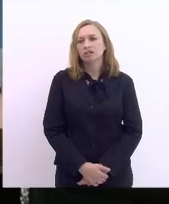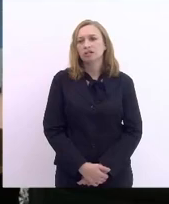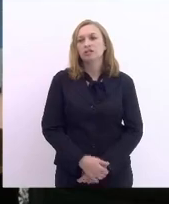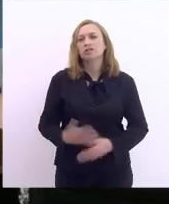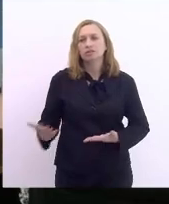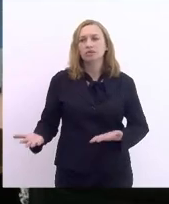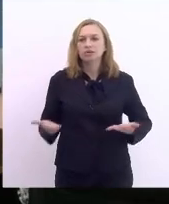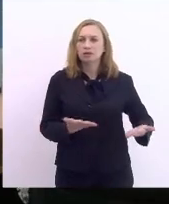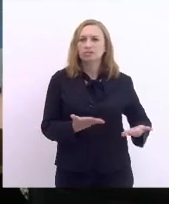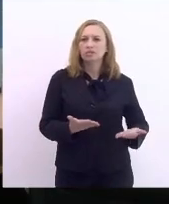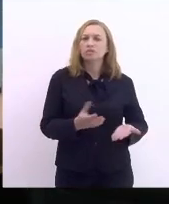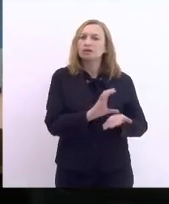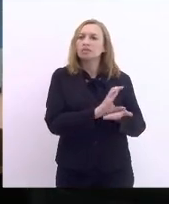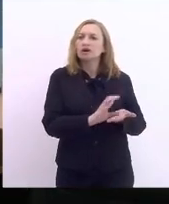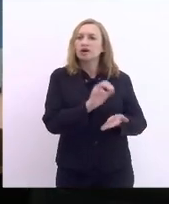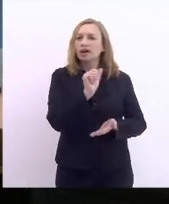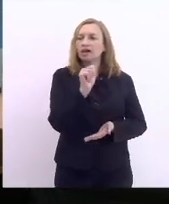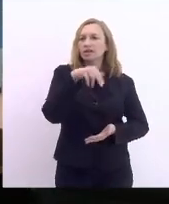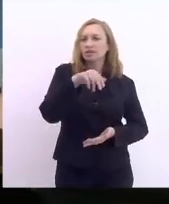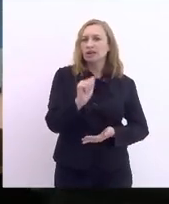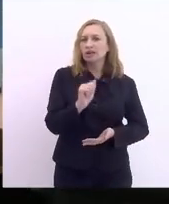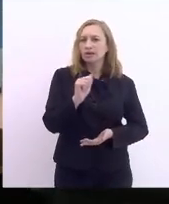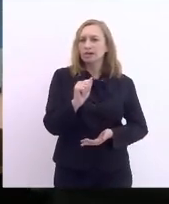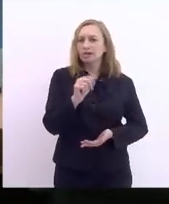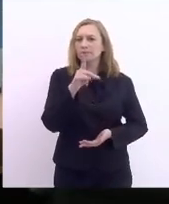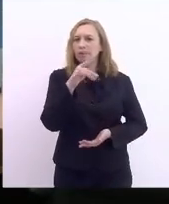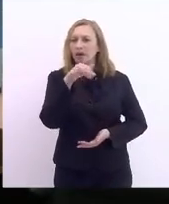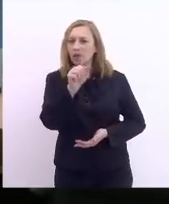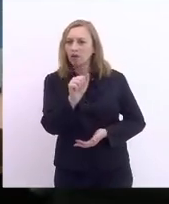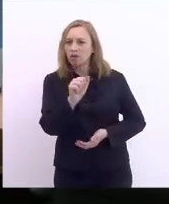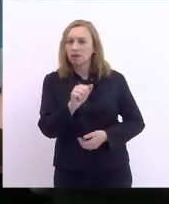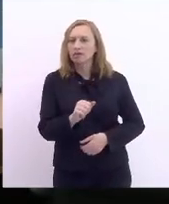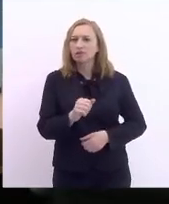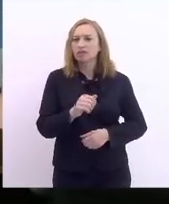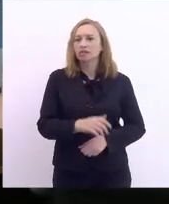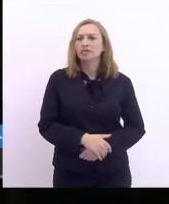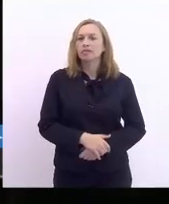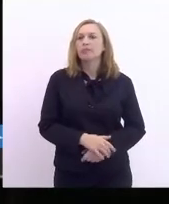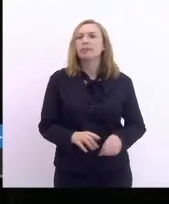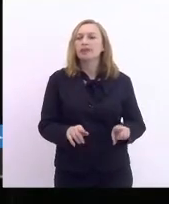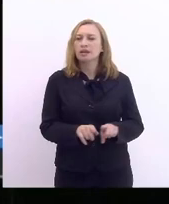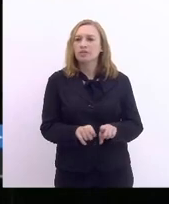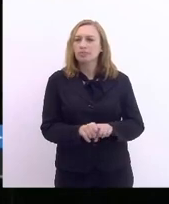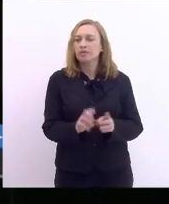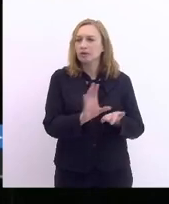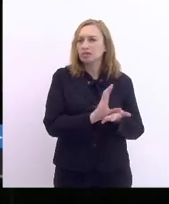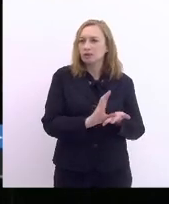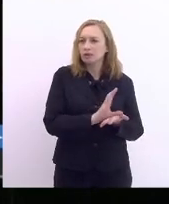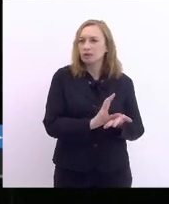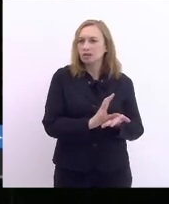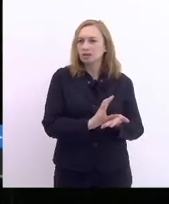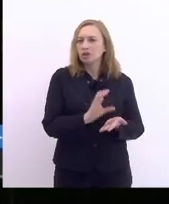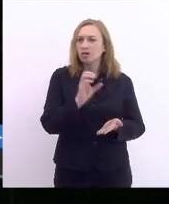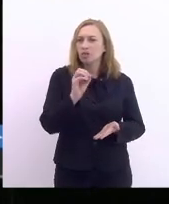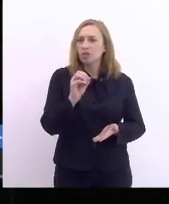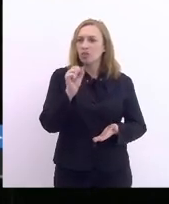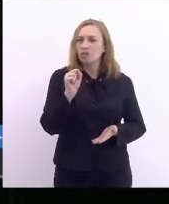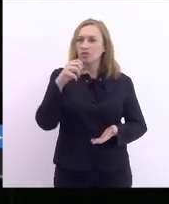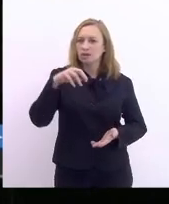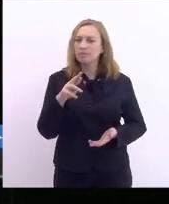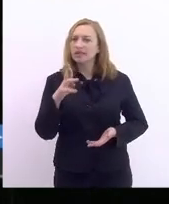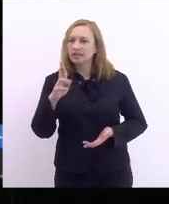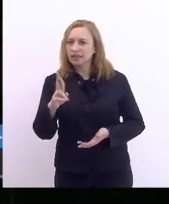convidamos a conselheira Ana Paula Pereira Ribeiro titular e o conselheiro suplente os Marines Ramos